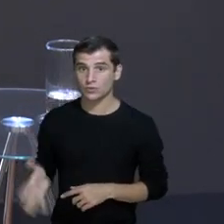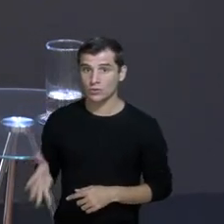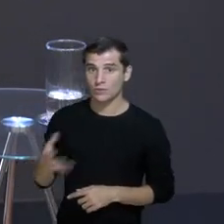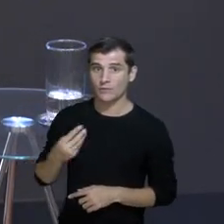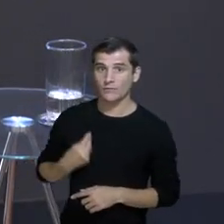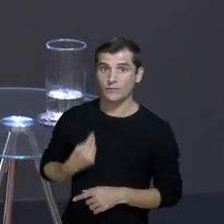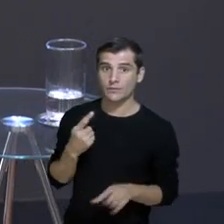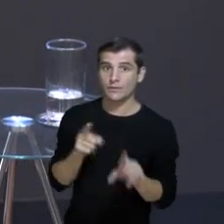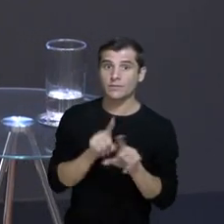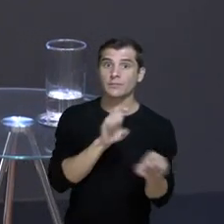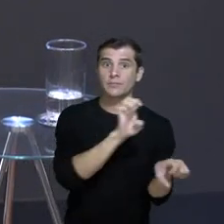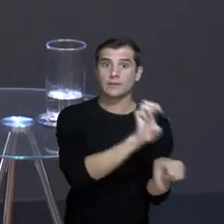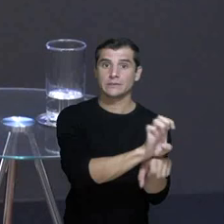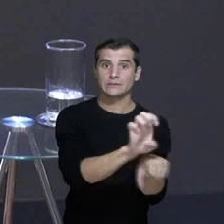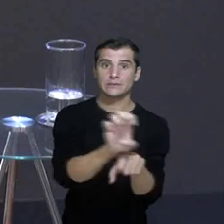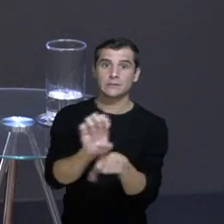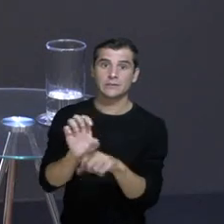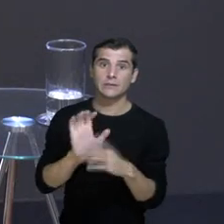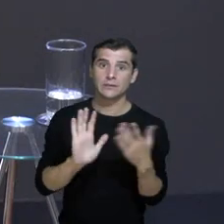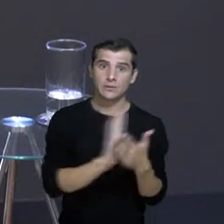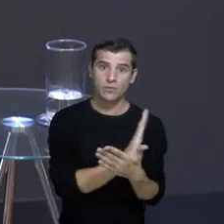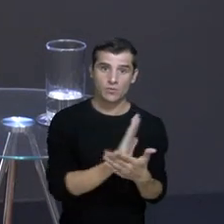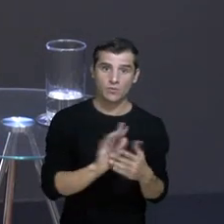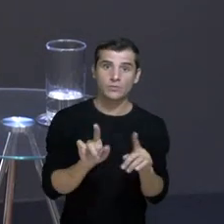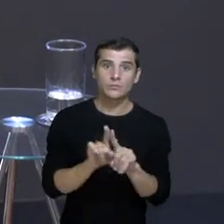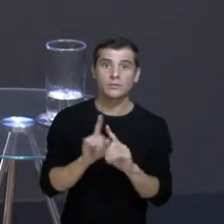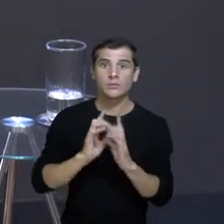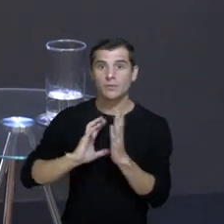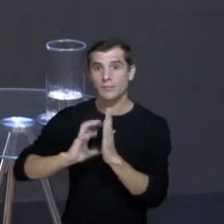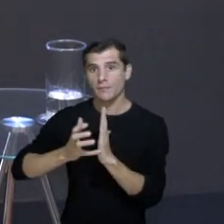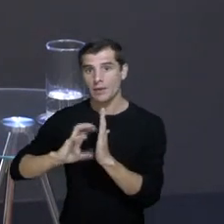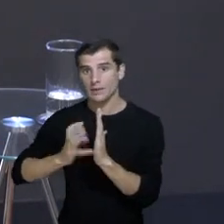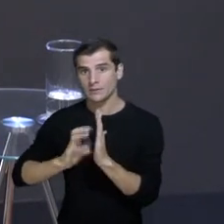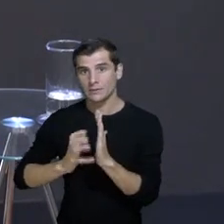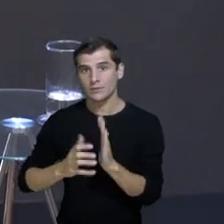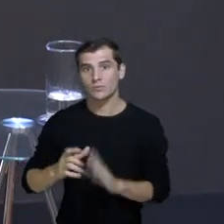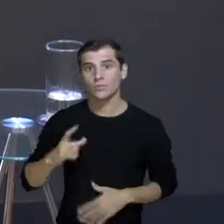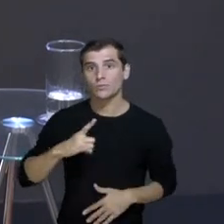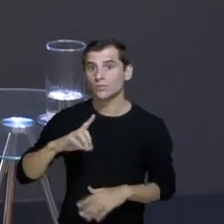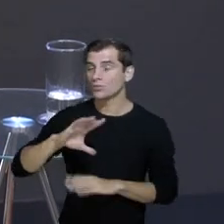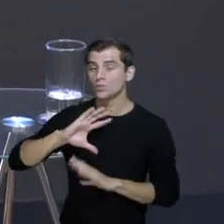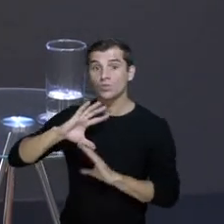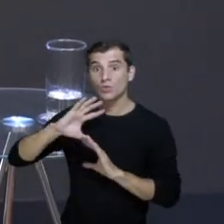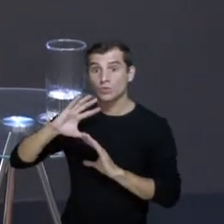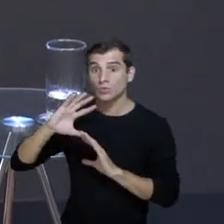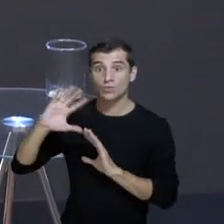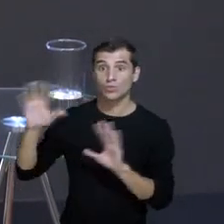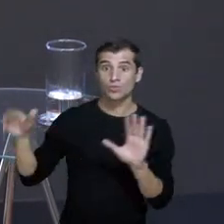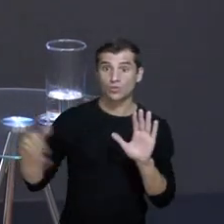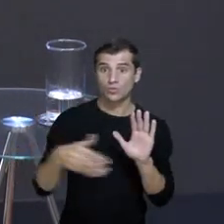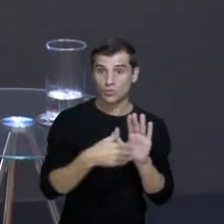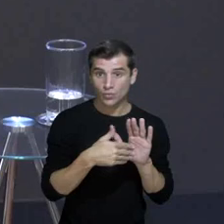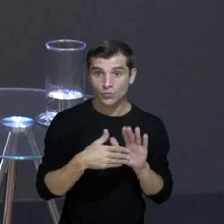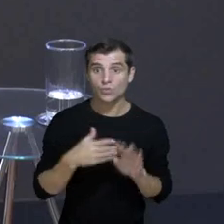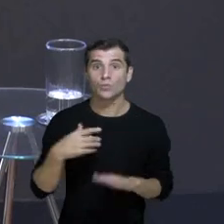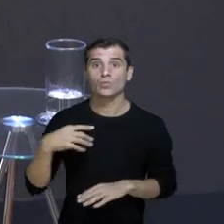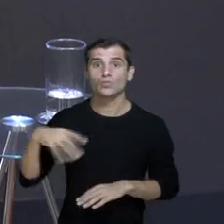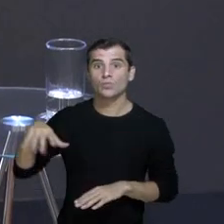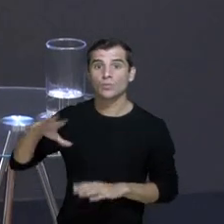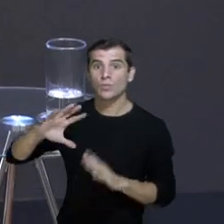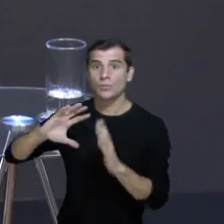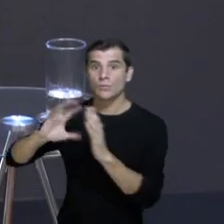estado e nem qual partido porque todos inclusive o setor privado